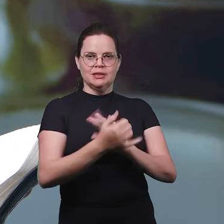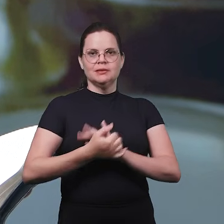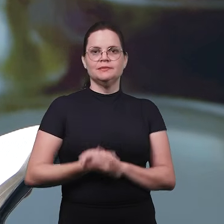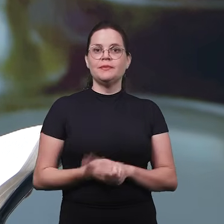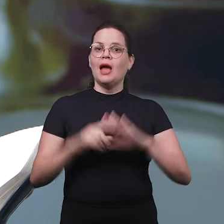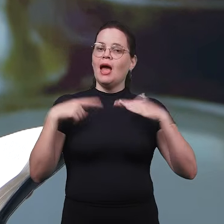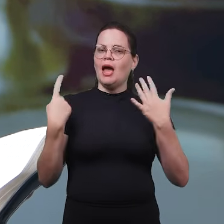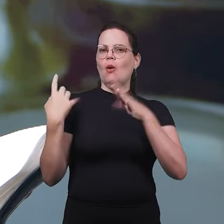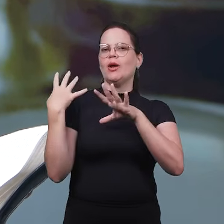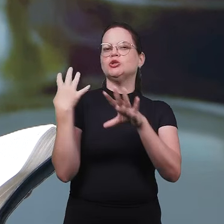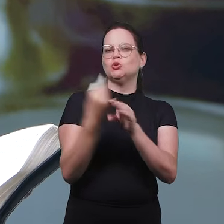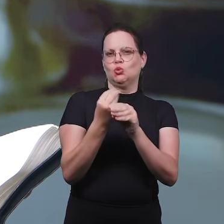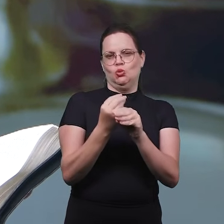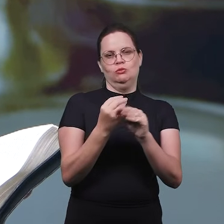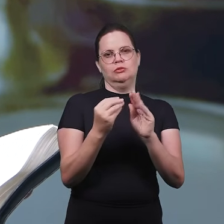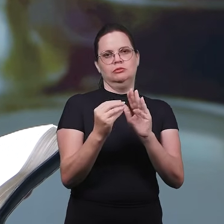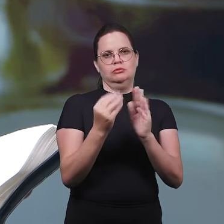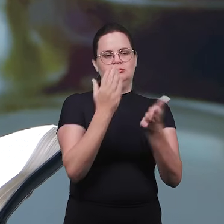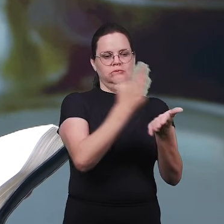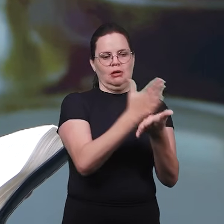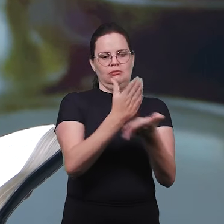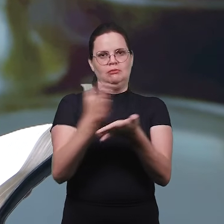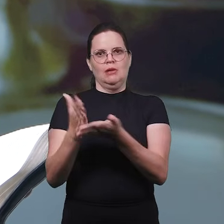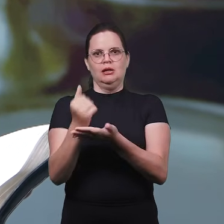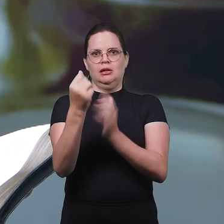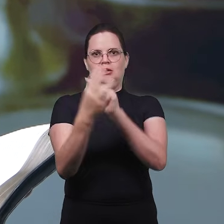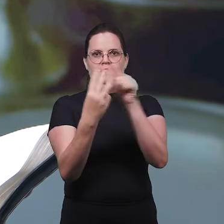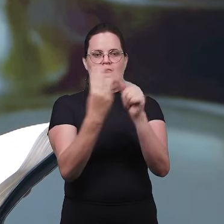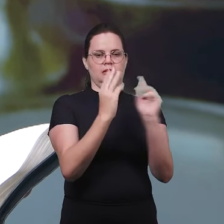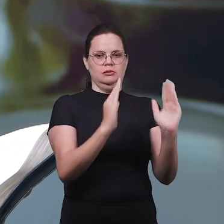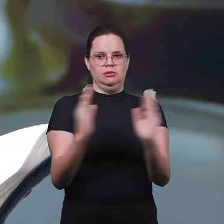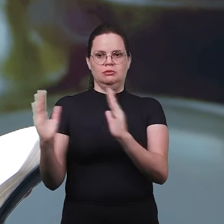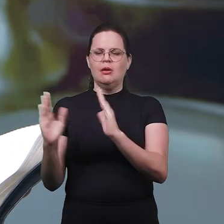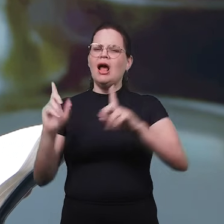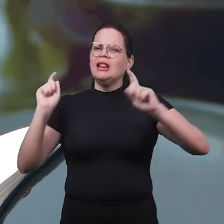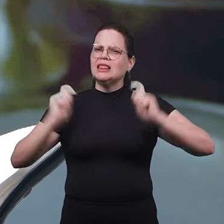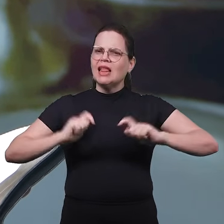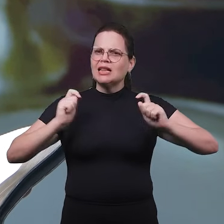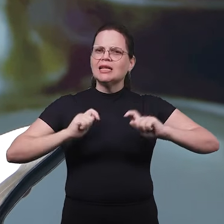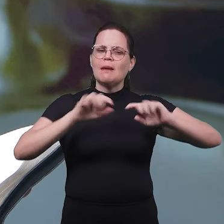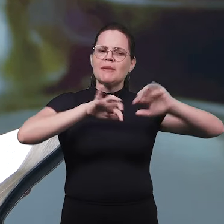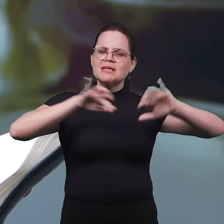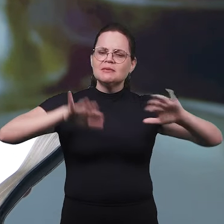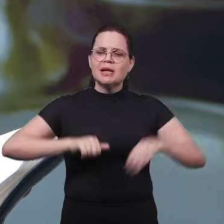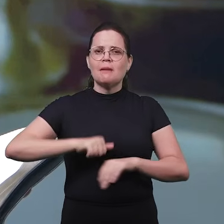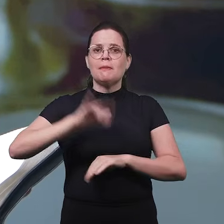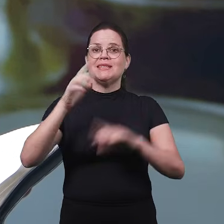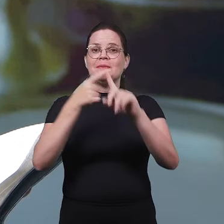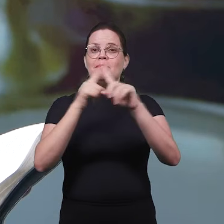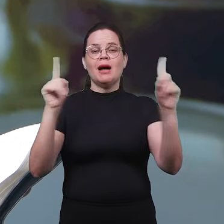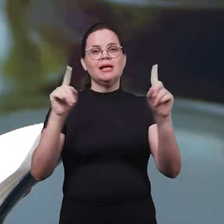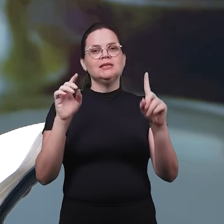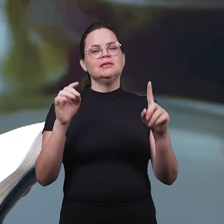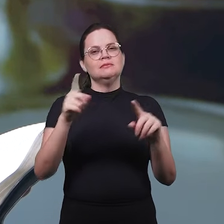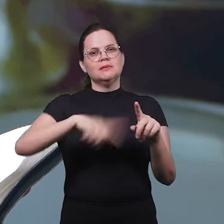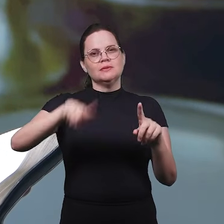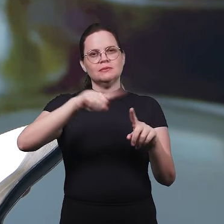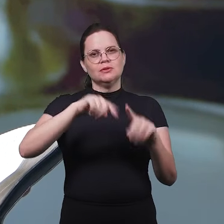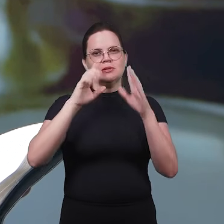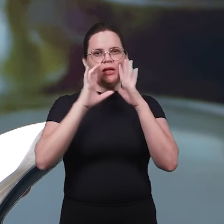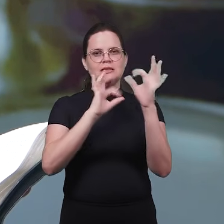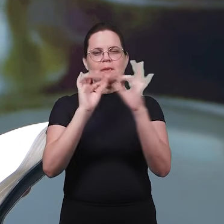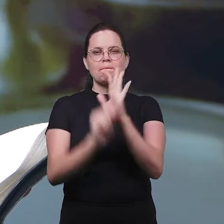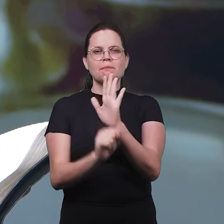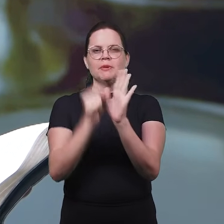escopo básico. É claro que daria para dividir em mais partes, mas para facilitar o nosso estudo, principalmente para aqueles que